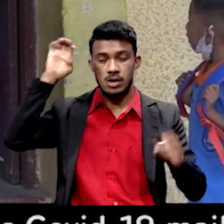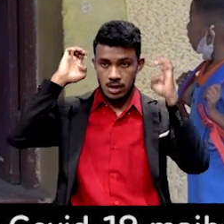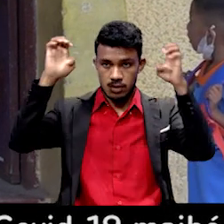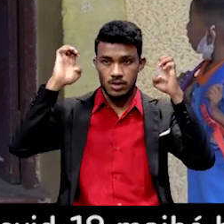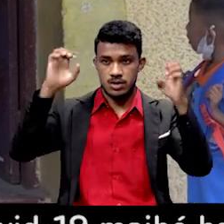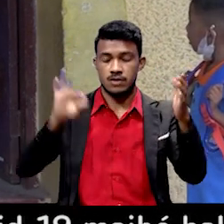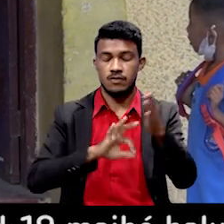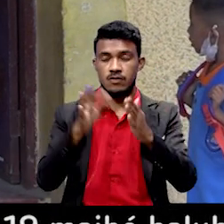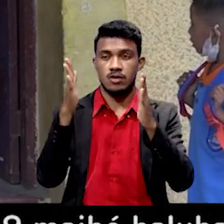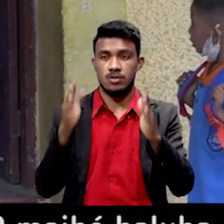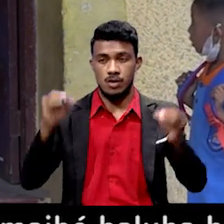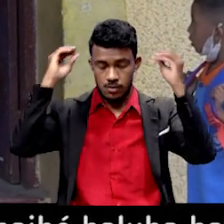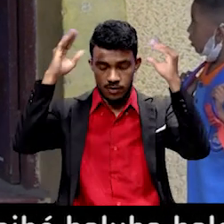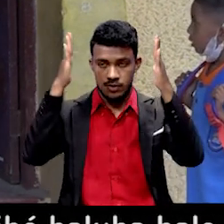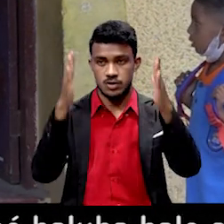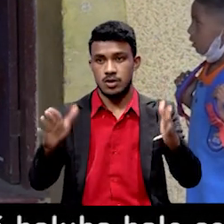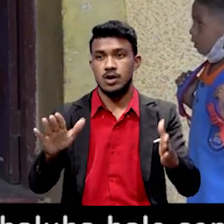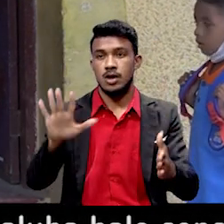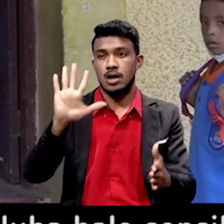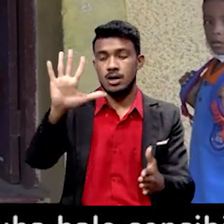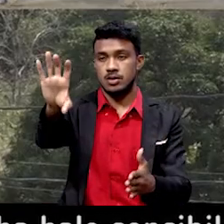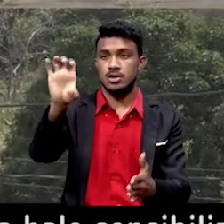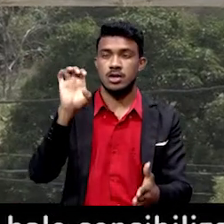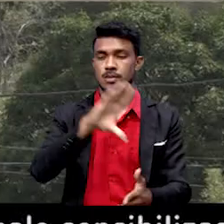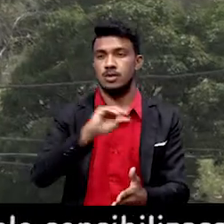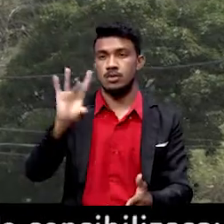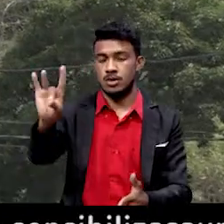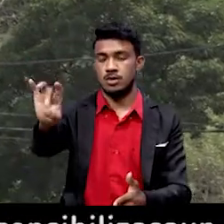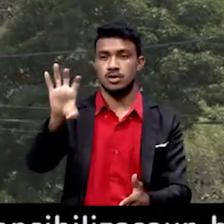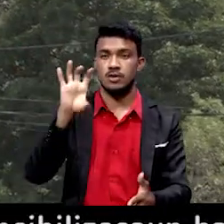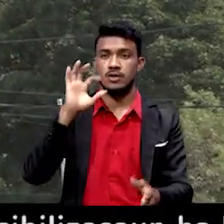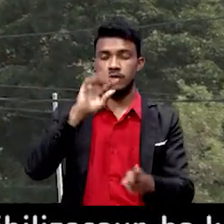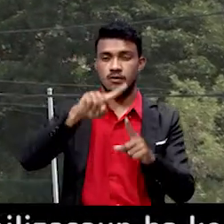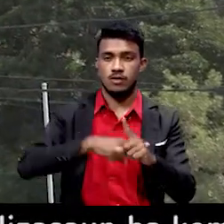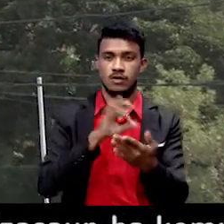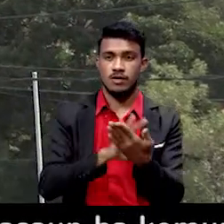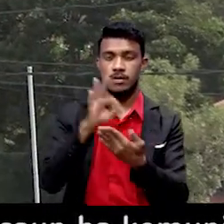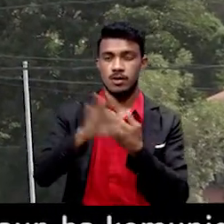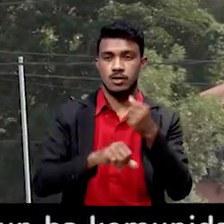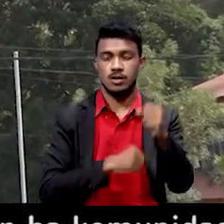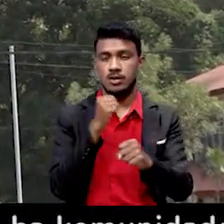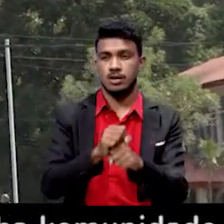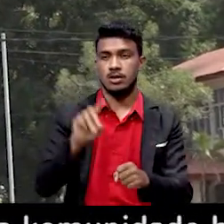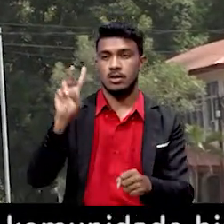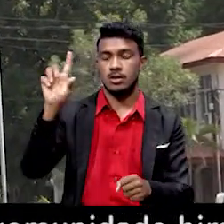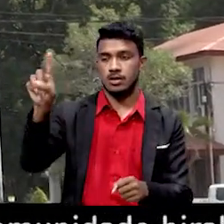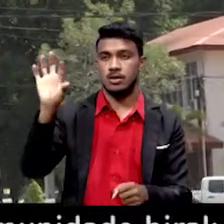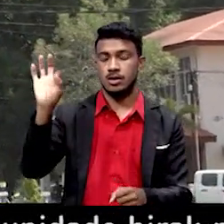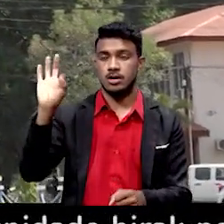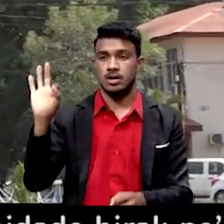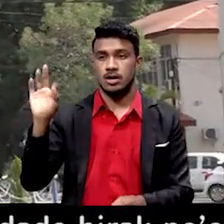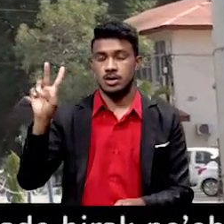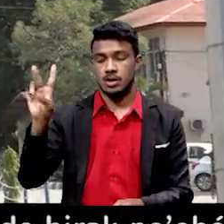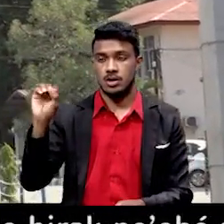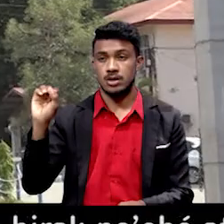entre atos lima to atos walu no ia fulan fevereiro tinan ring rua sanulo recensia. Infordepe fo formação ba